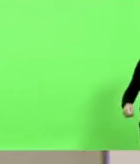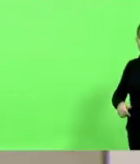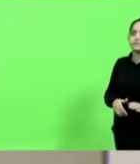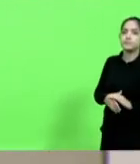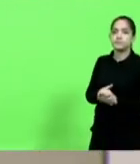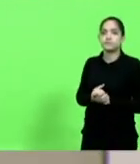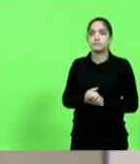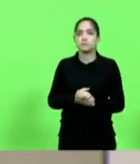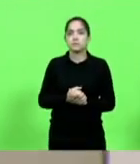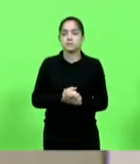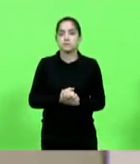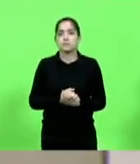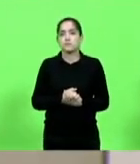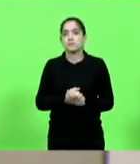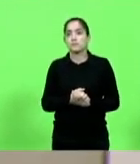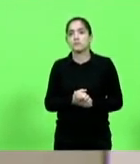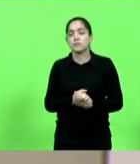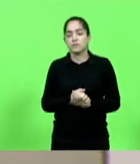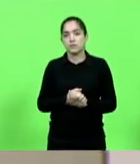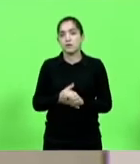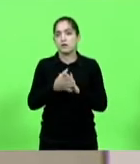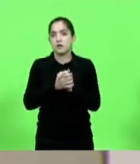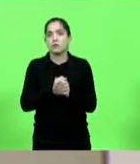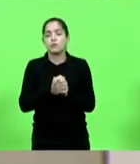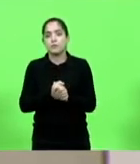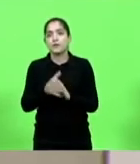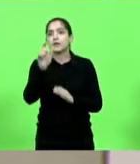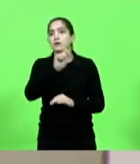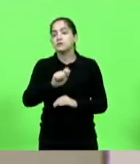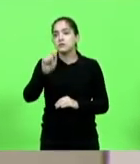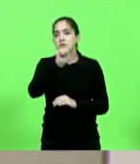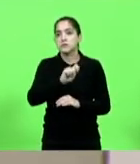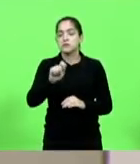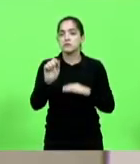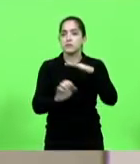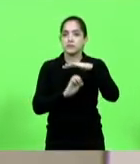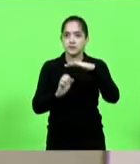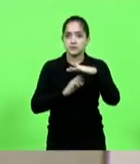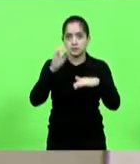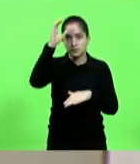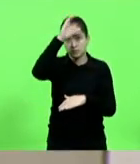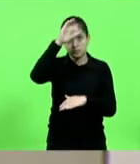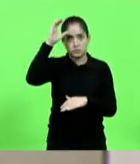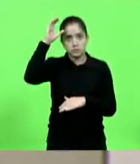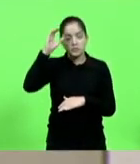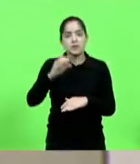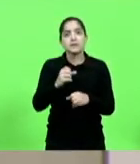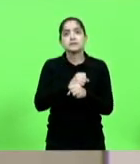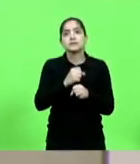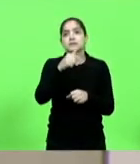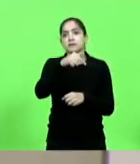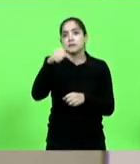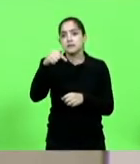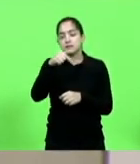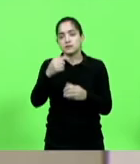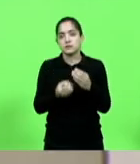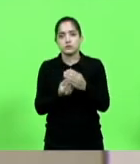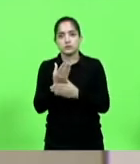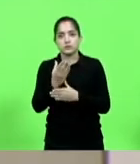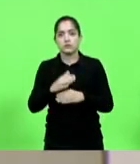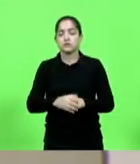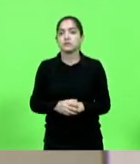deputado Ada Faraco de Luca, cumprimentando a Associação Empresarial de Criciúma pela passagem dos seus 77 anos de fundação. Em discussão,